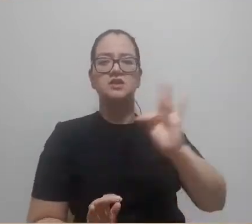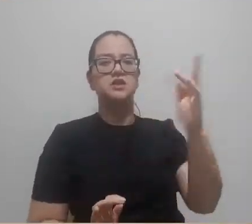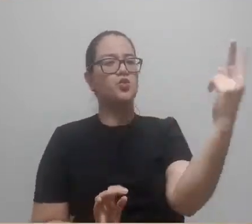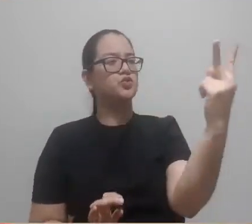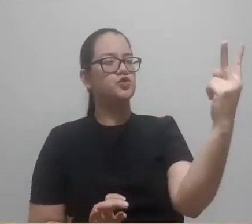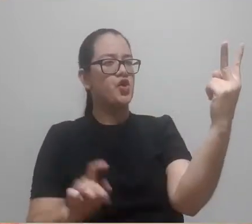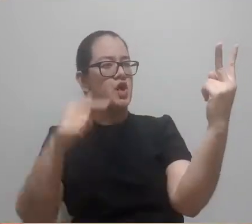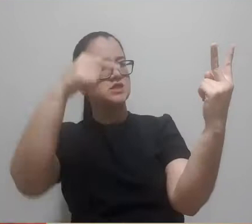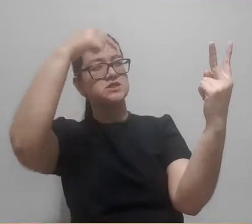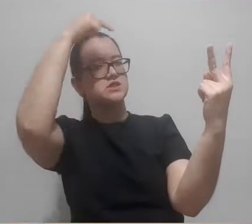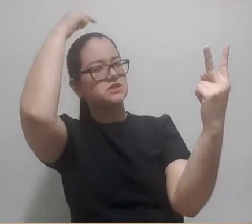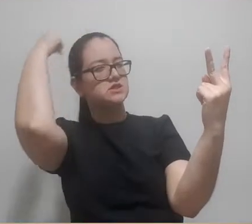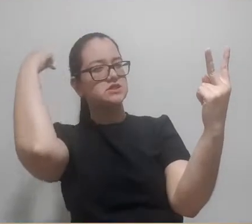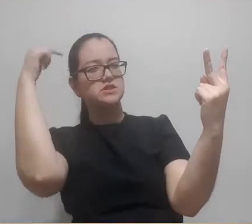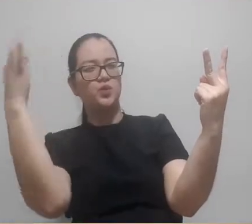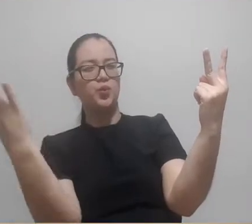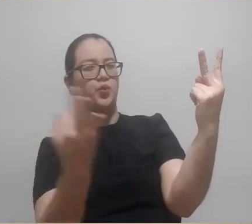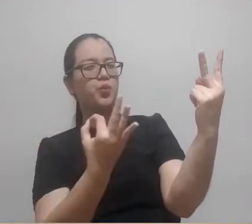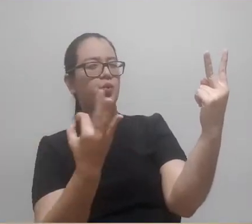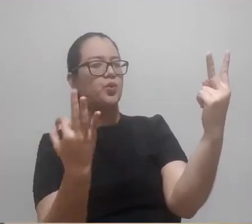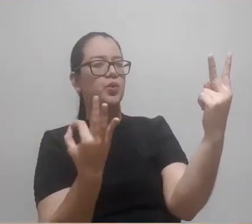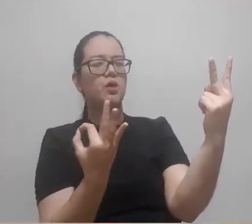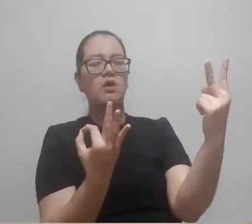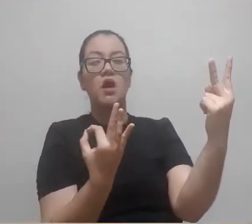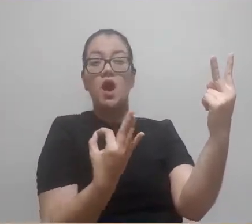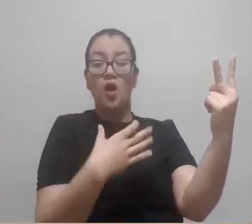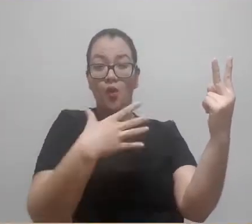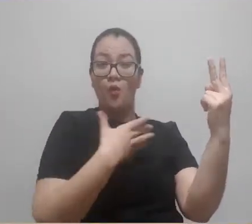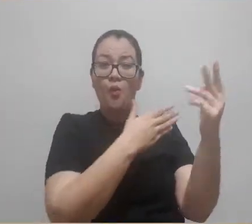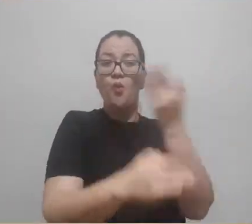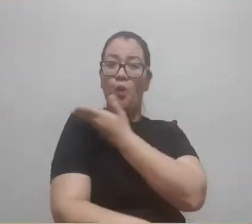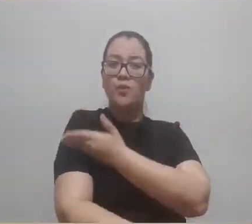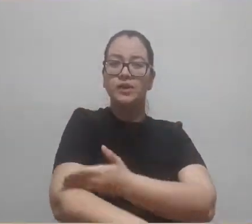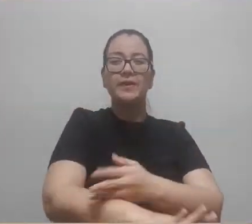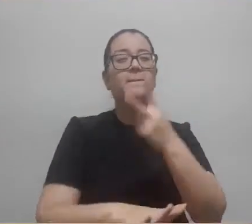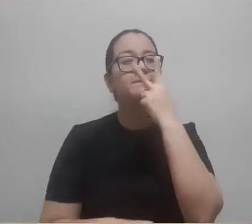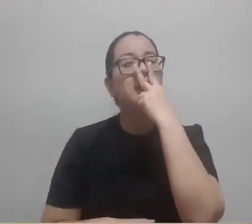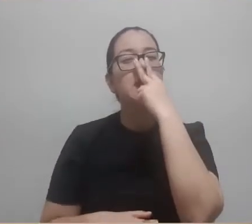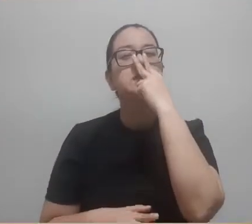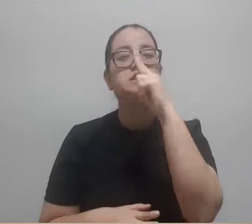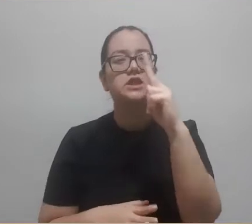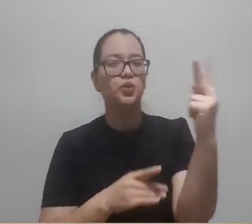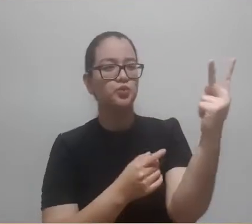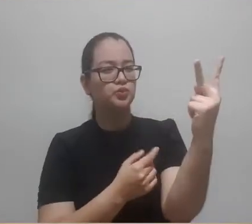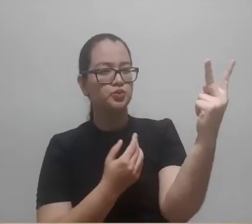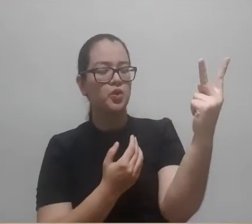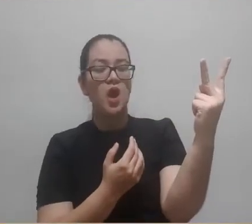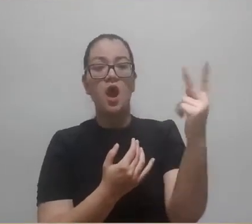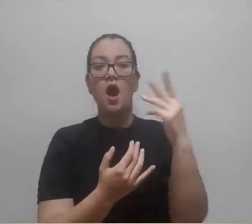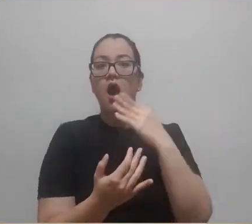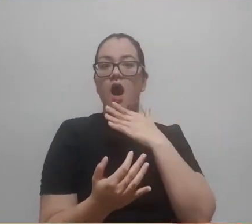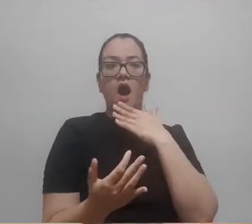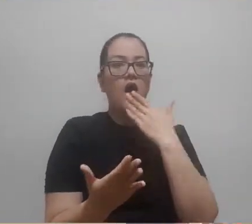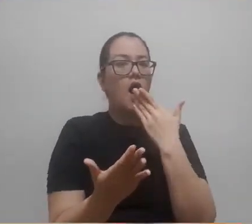que existiam. Tanto que chegar pelo menos a 10% de como vivia um escriba e fariseu, era assim